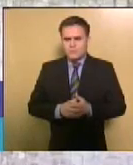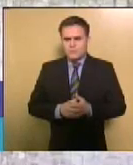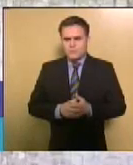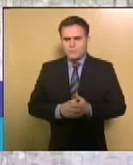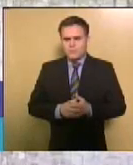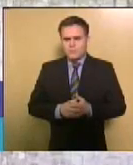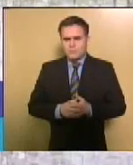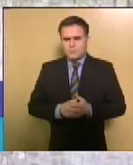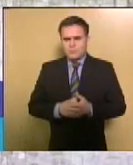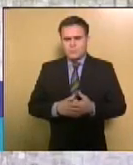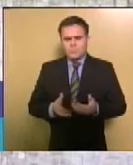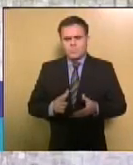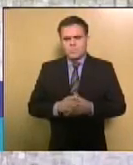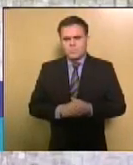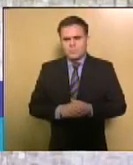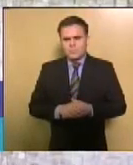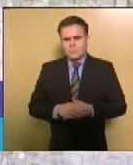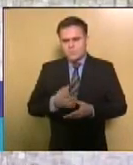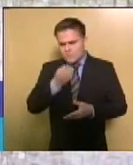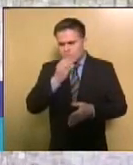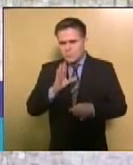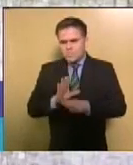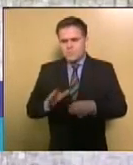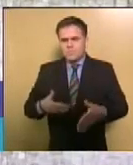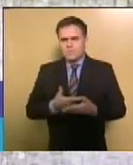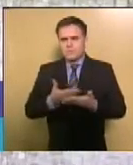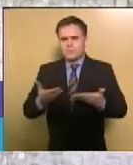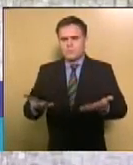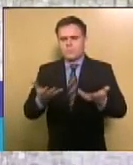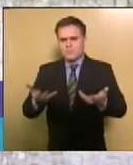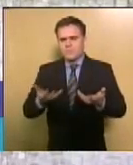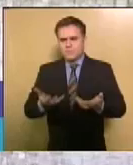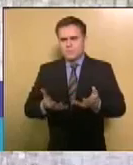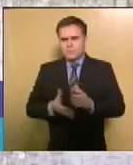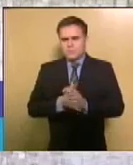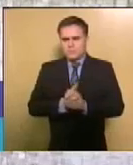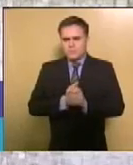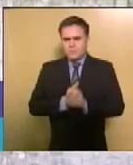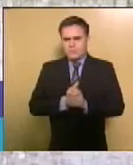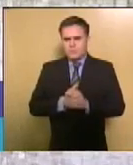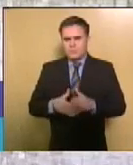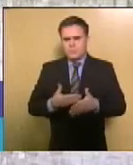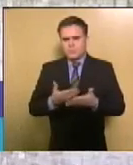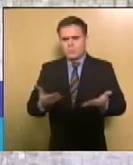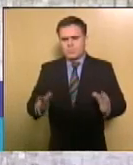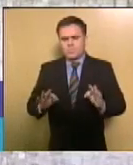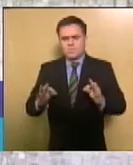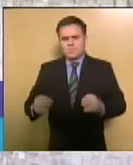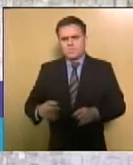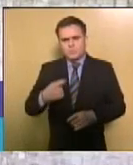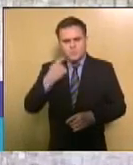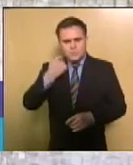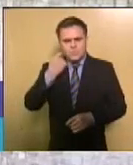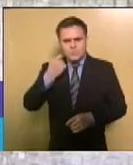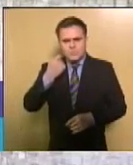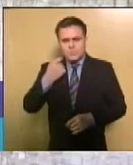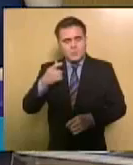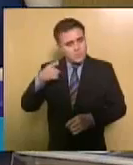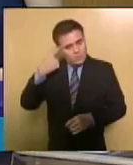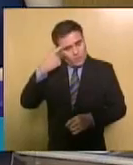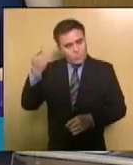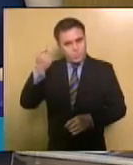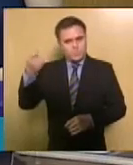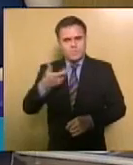aqui com vocês eu gostaria de saudar todas as pessoas aqui presentes aos autoridades eh